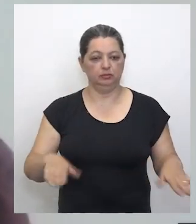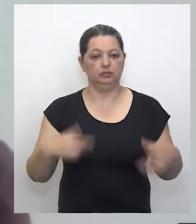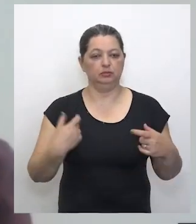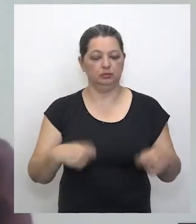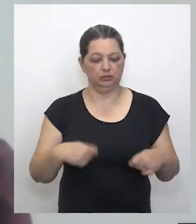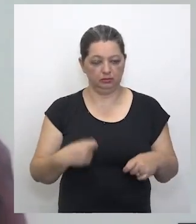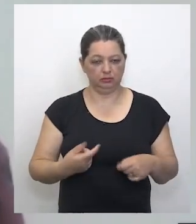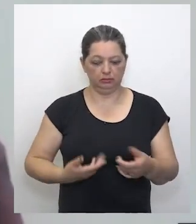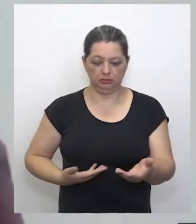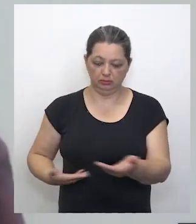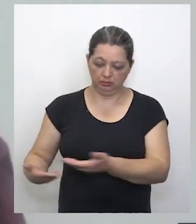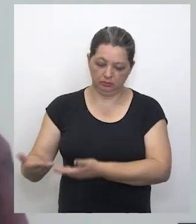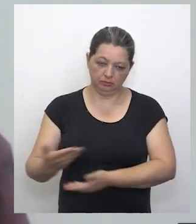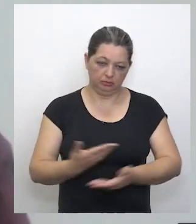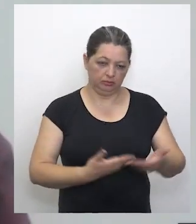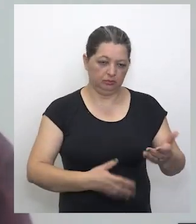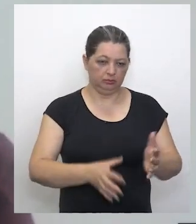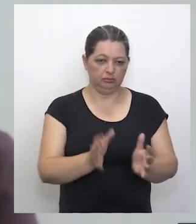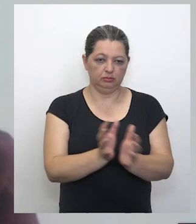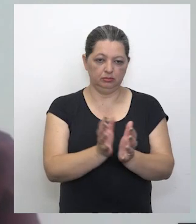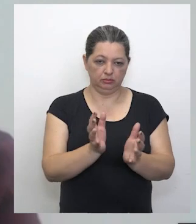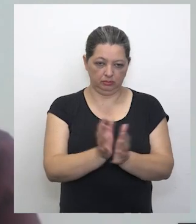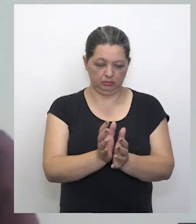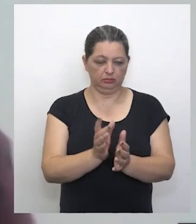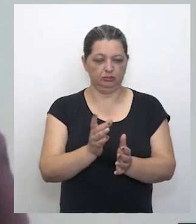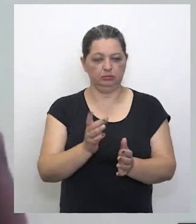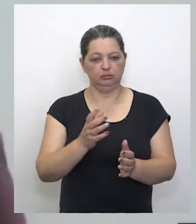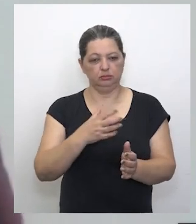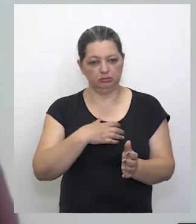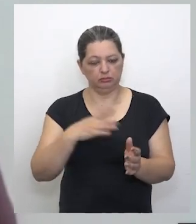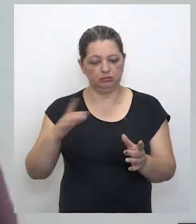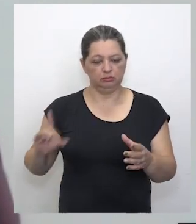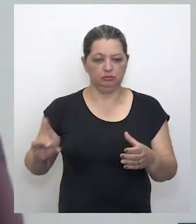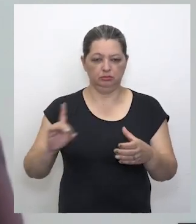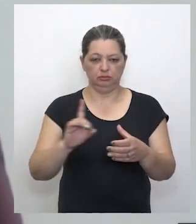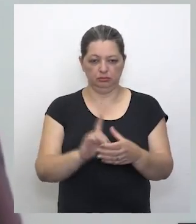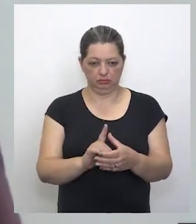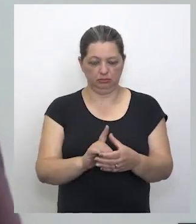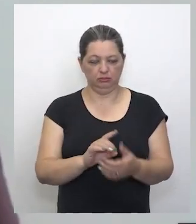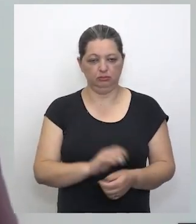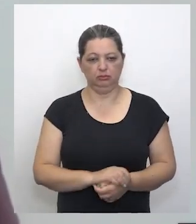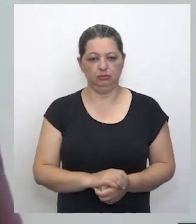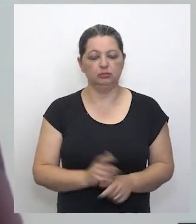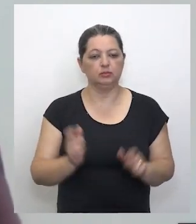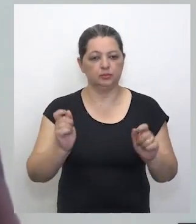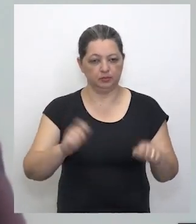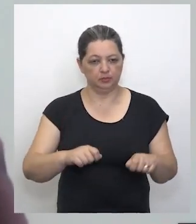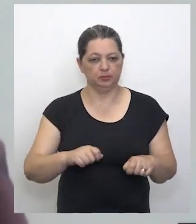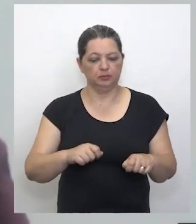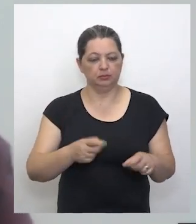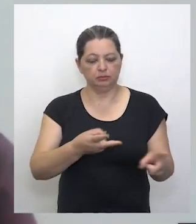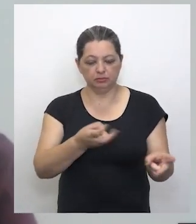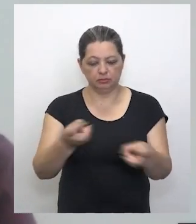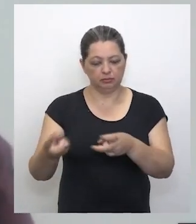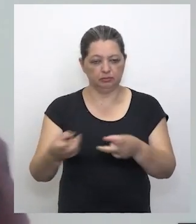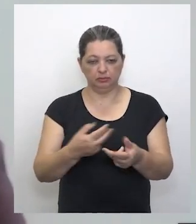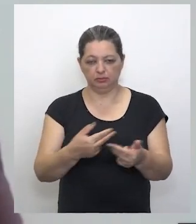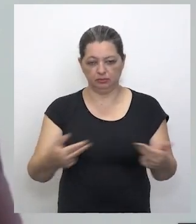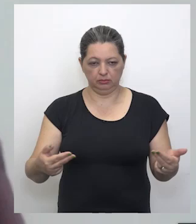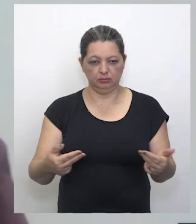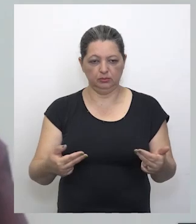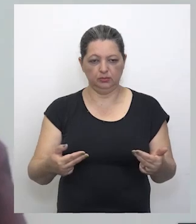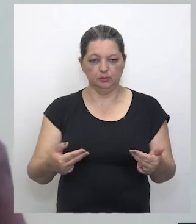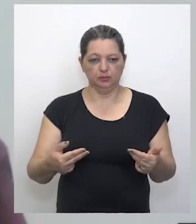no grupo para se sentir parte dele, né? E que para que ela possa descobrir esse mundo, é necessário que lhe